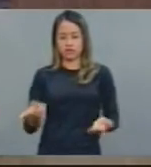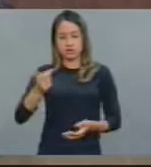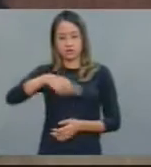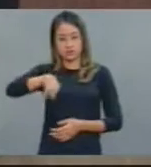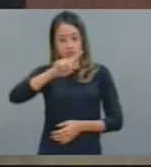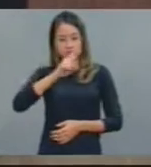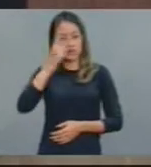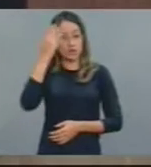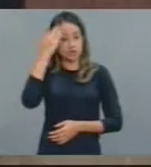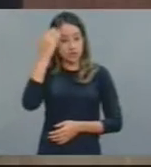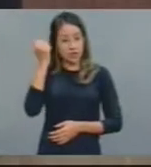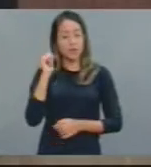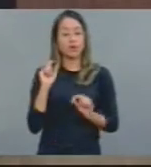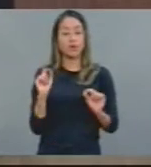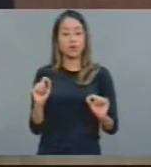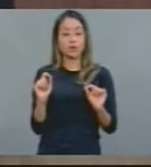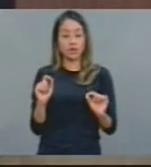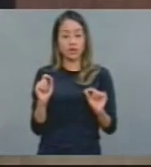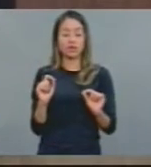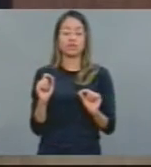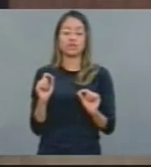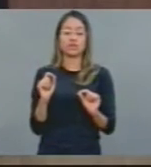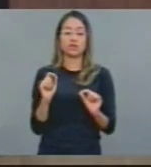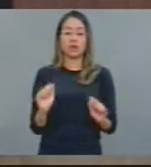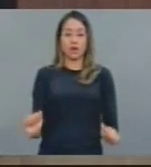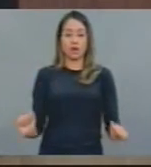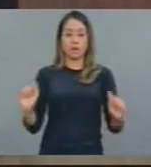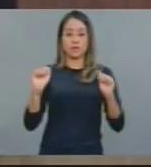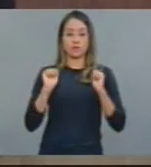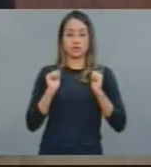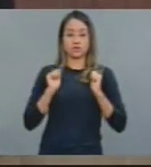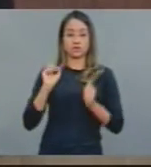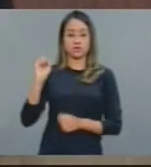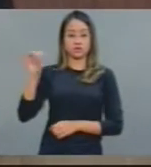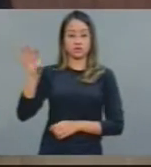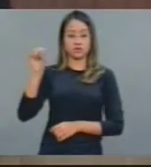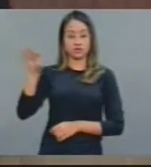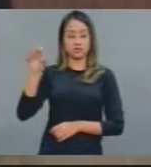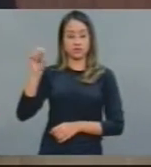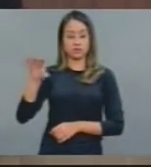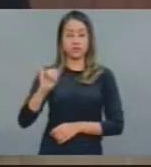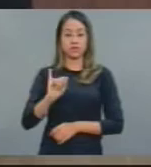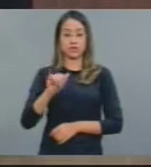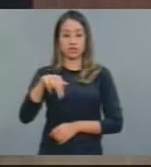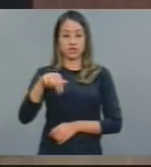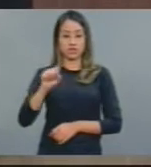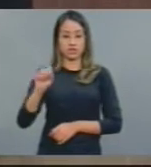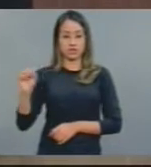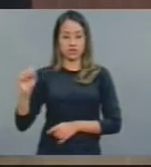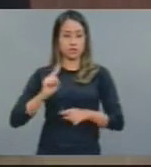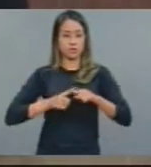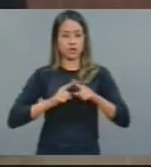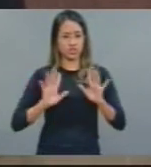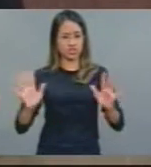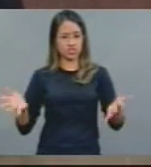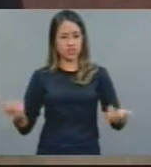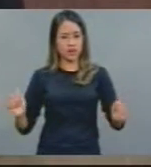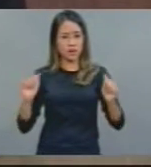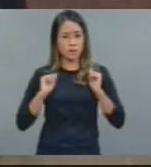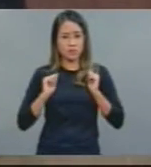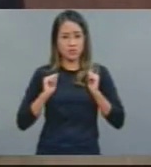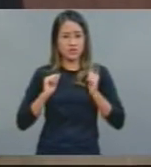ideia, até a contribuição dos aposentados, ela não é uma obrigatoriedade. Porque